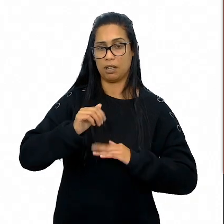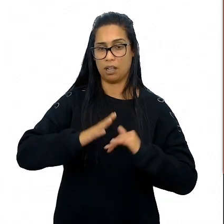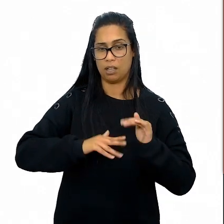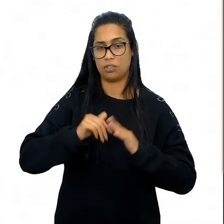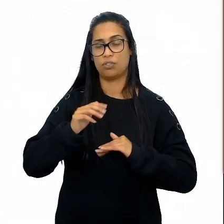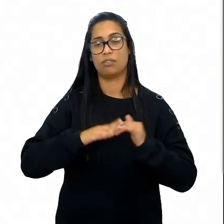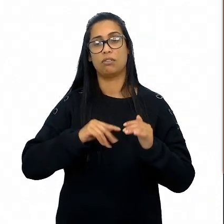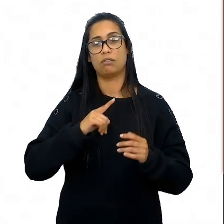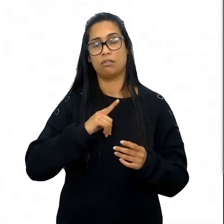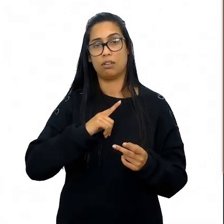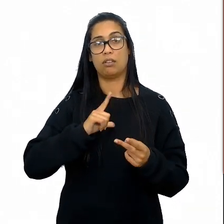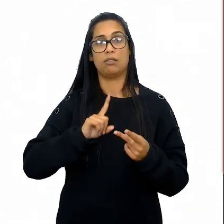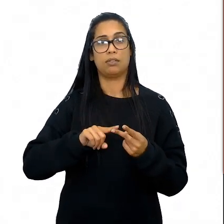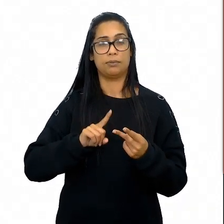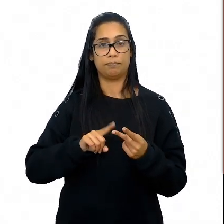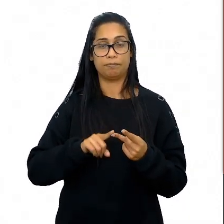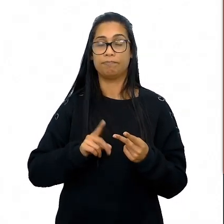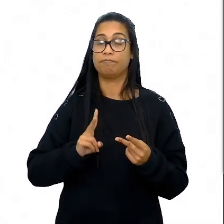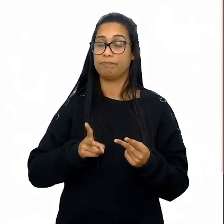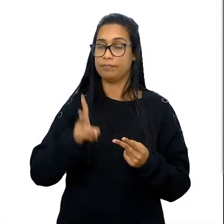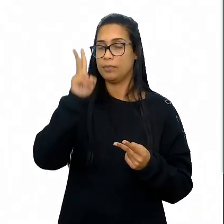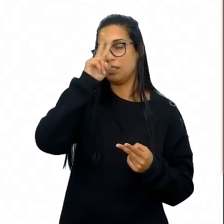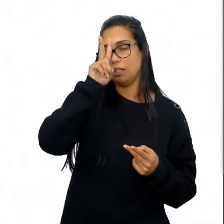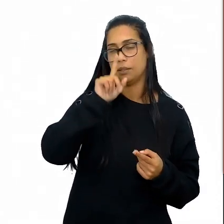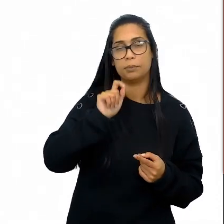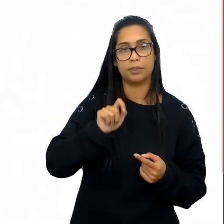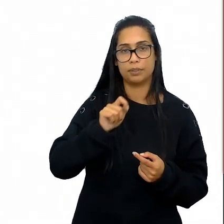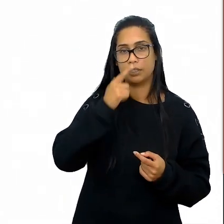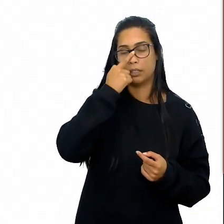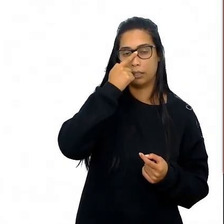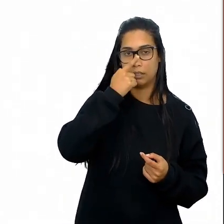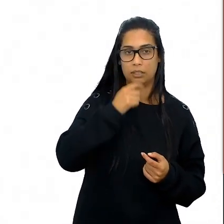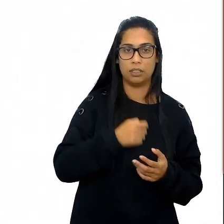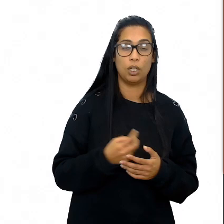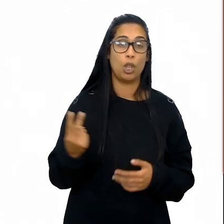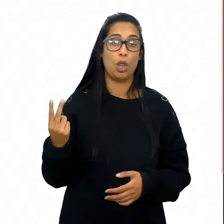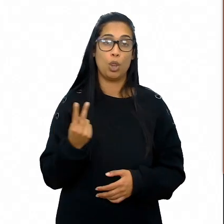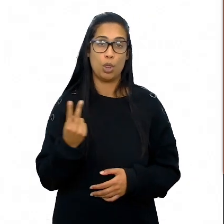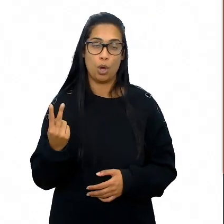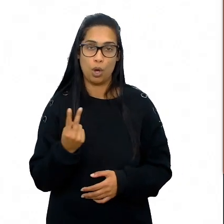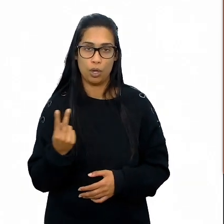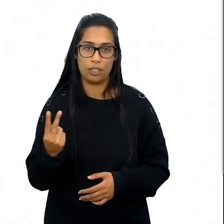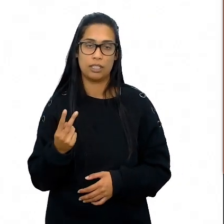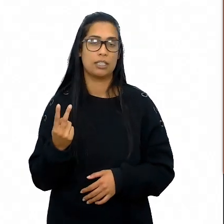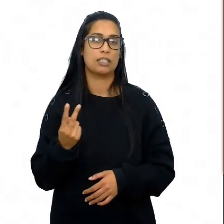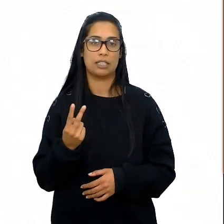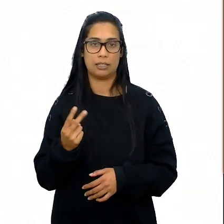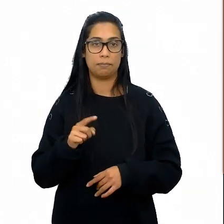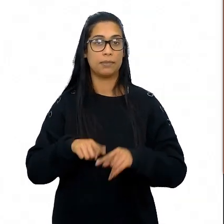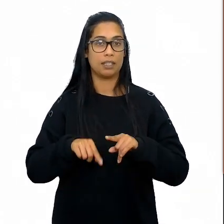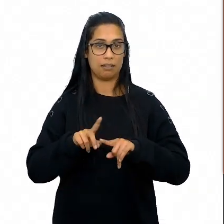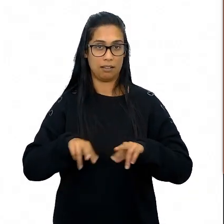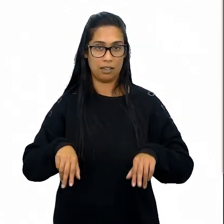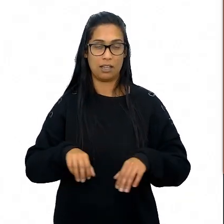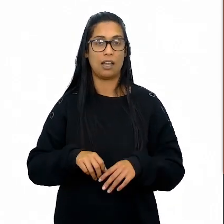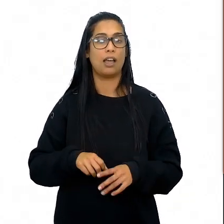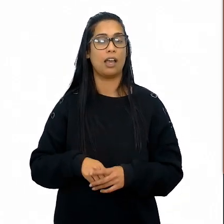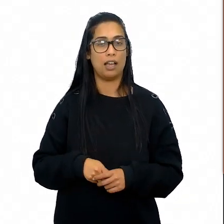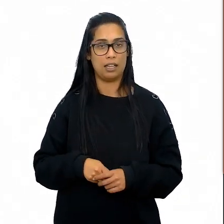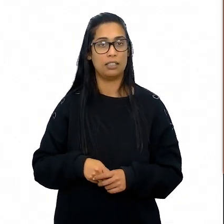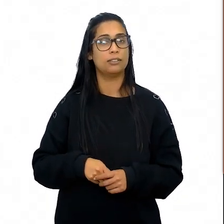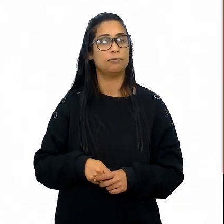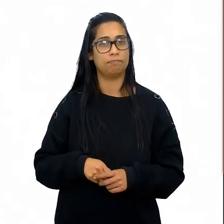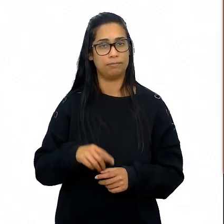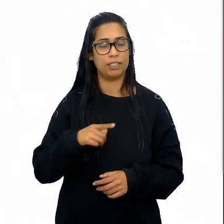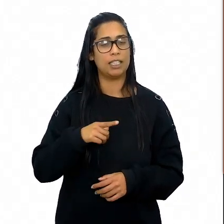acho que vale lembrar que nessas habilidades nós temos aí minimamente dois elementos muito bem definidos muito bem